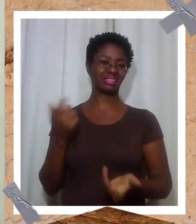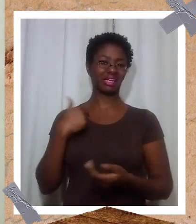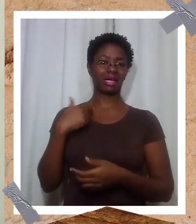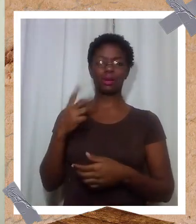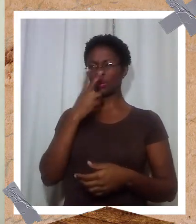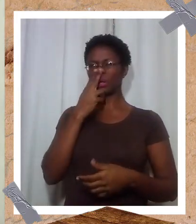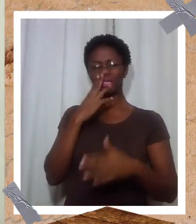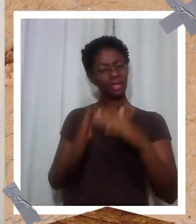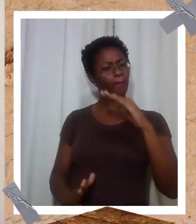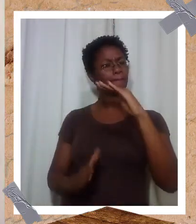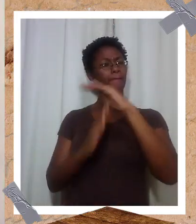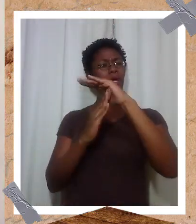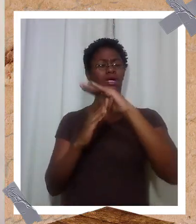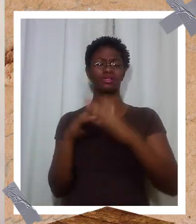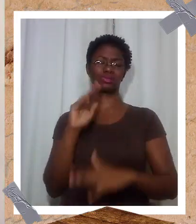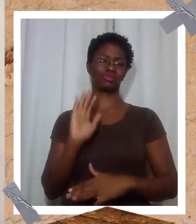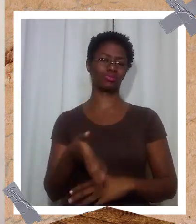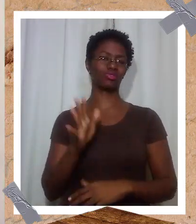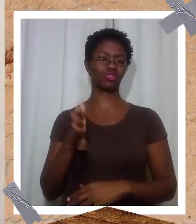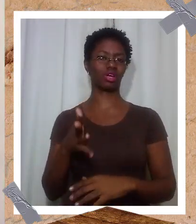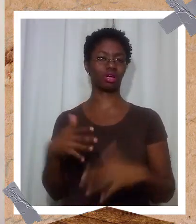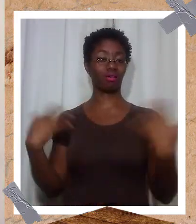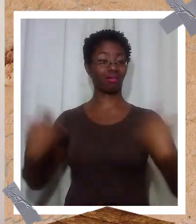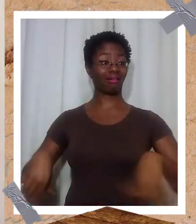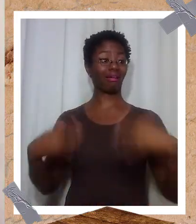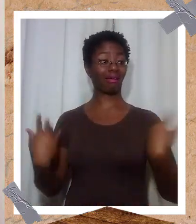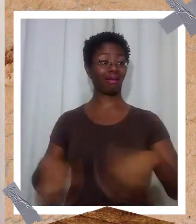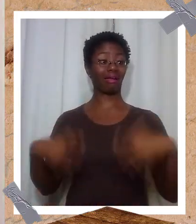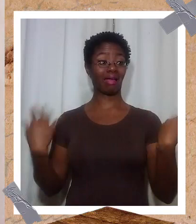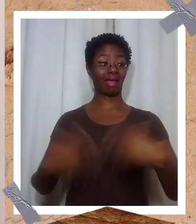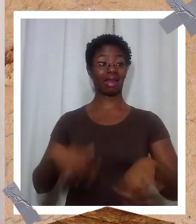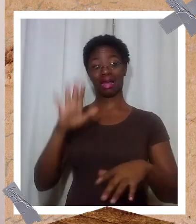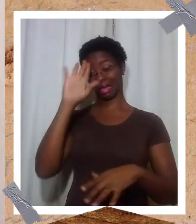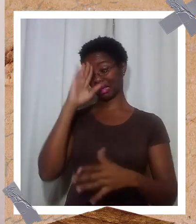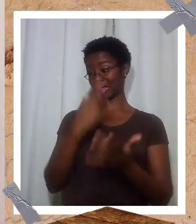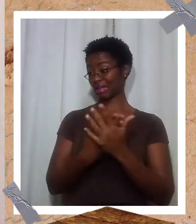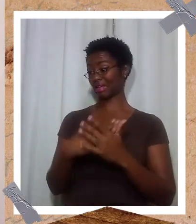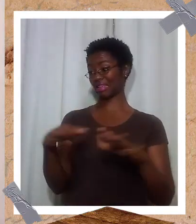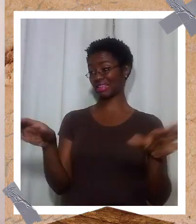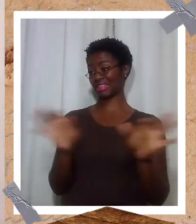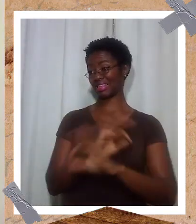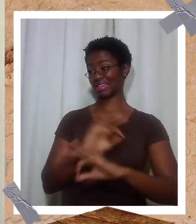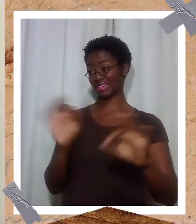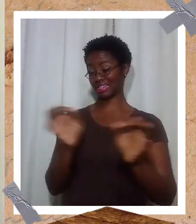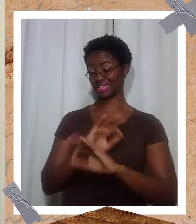ao máximo. Falei, caraca, cara, nem acredito. Caraca.